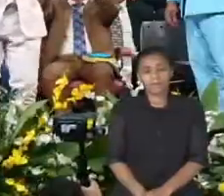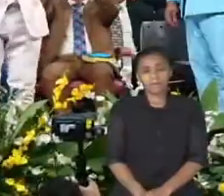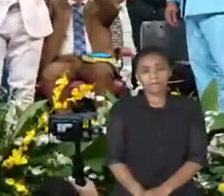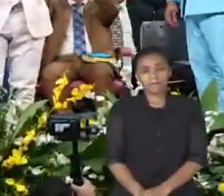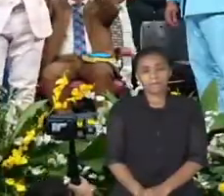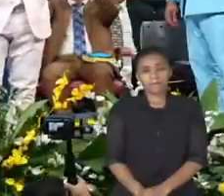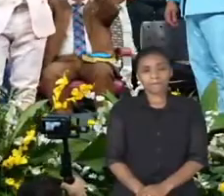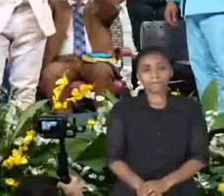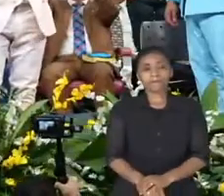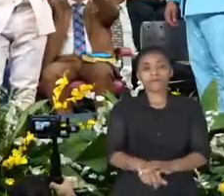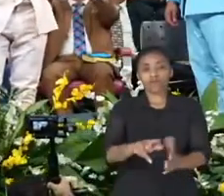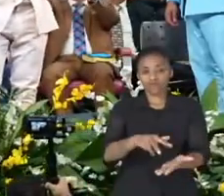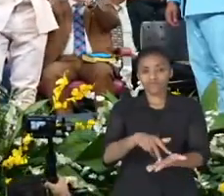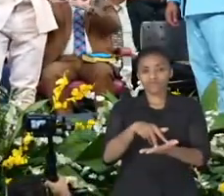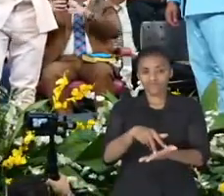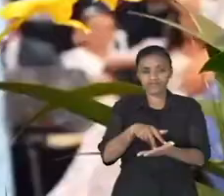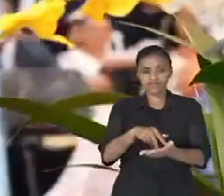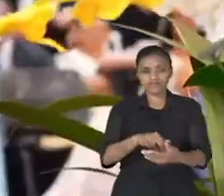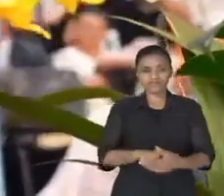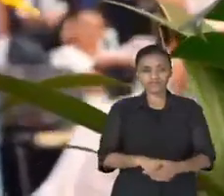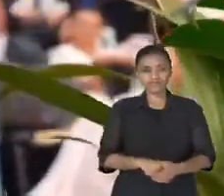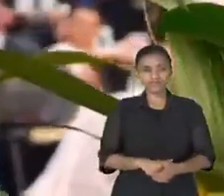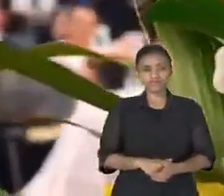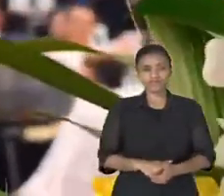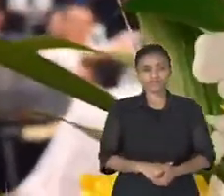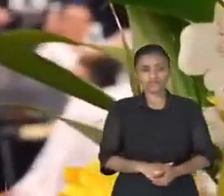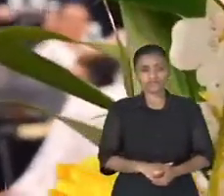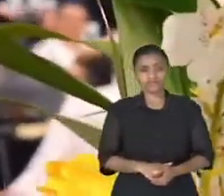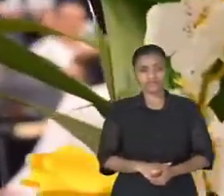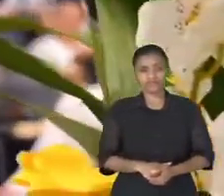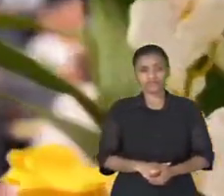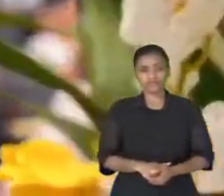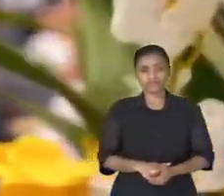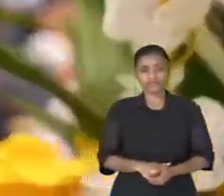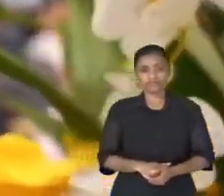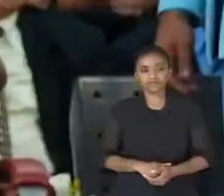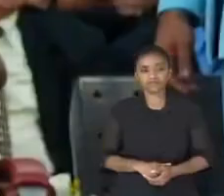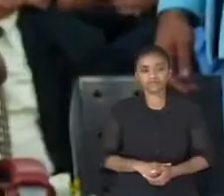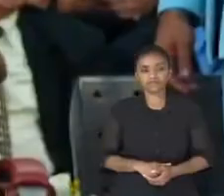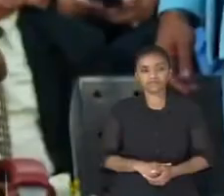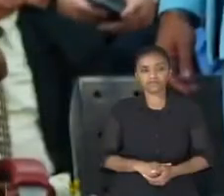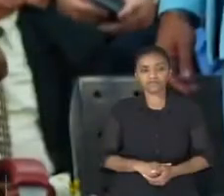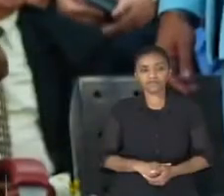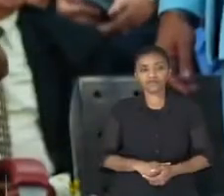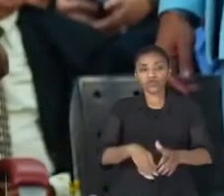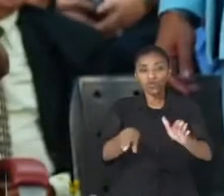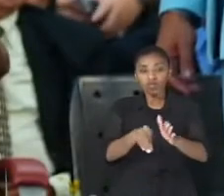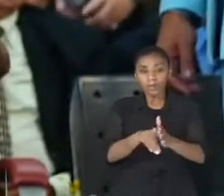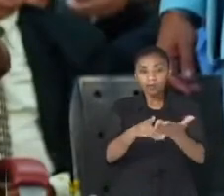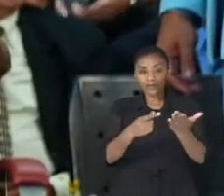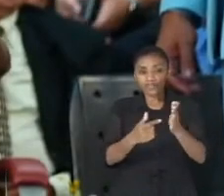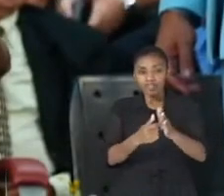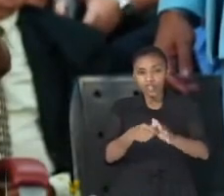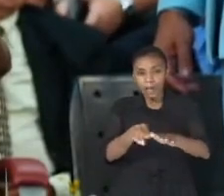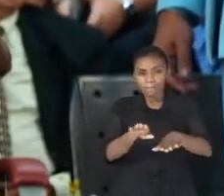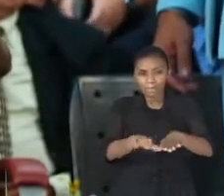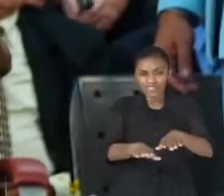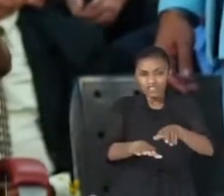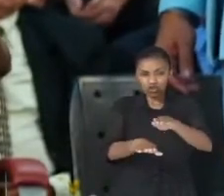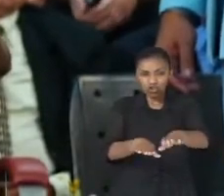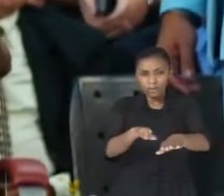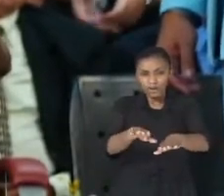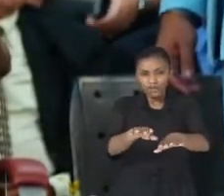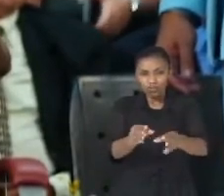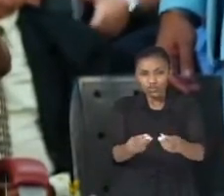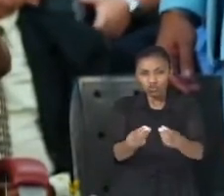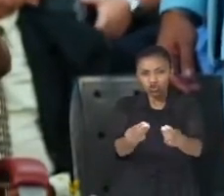Equilibra agora, Daniel, segura firme, levante o pé direito, equilibre. Quando a Bíblia diz, onde a planta do seu pé pisar, eu te dou por